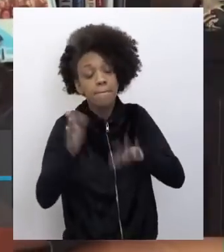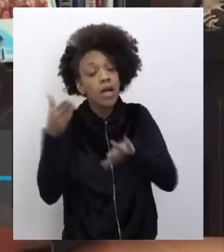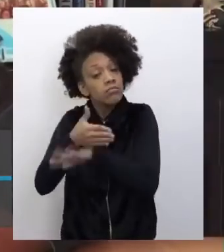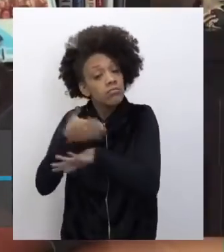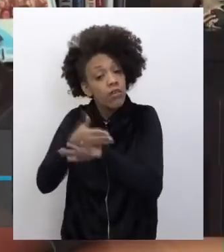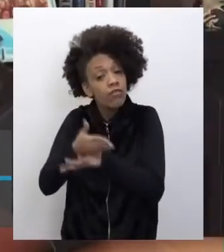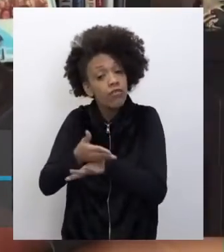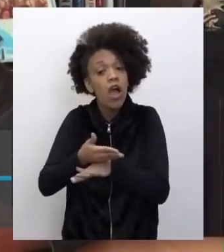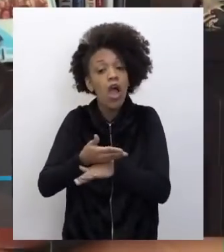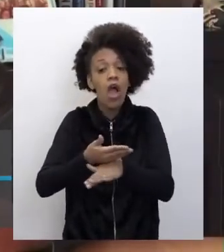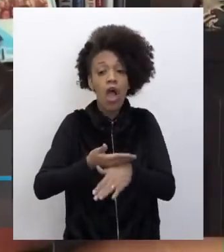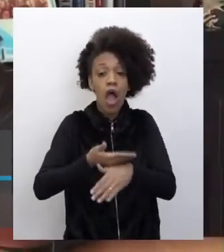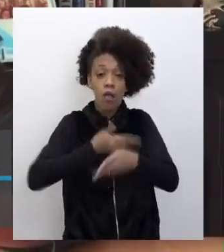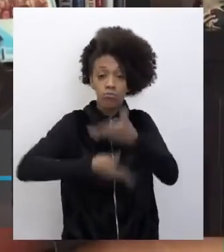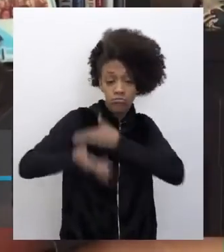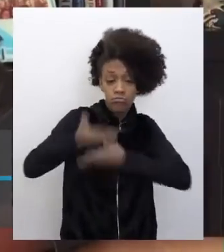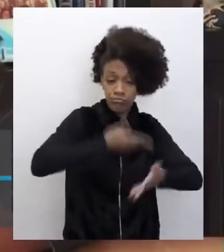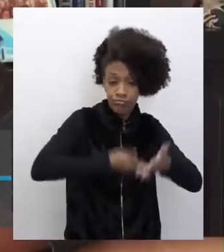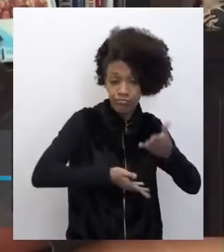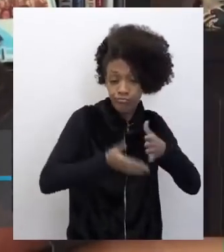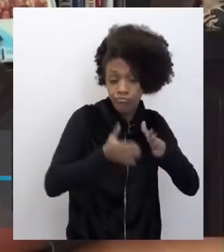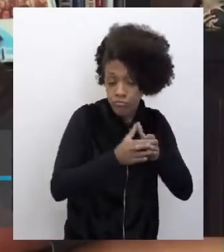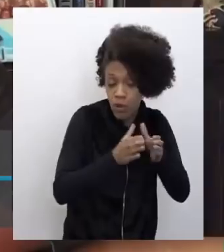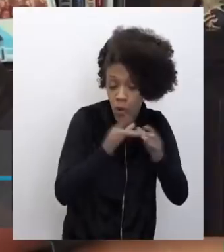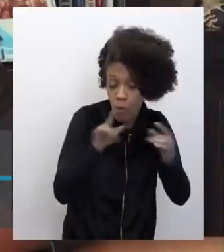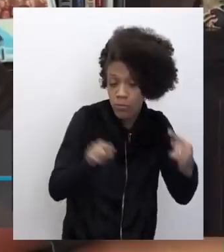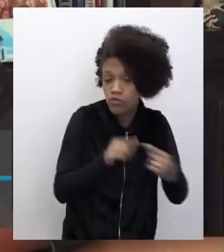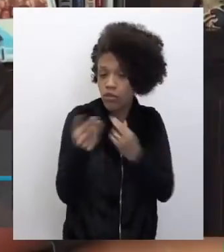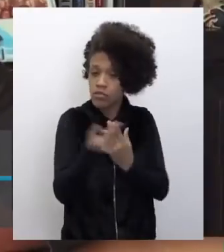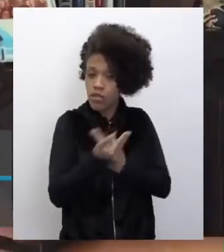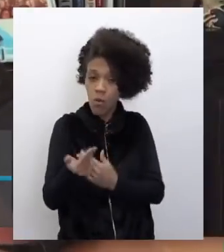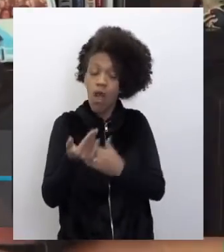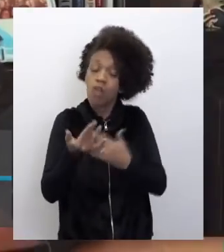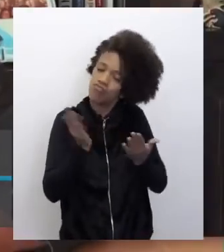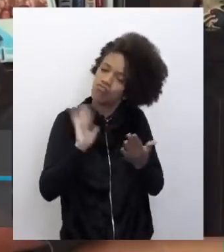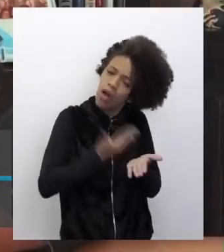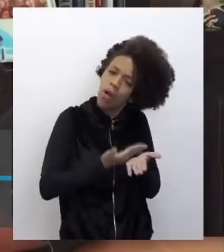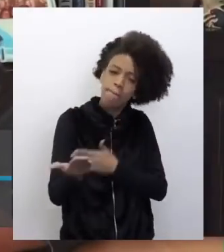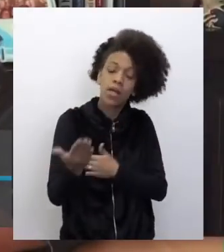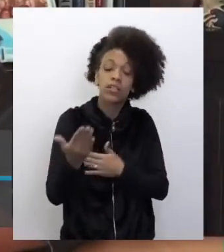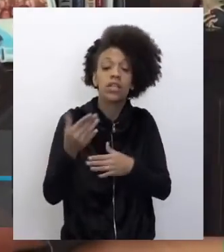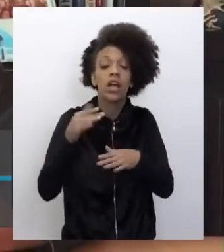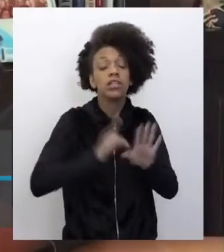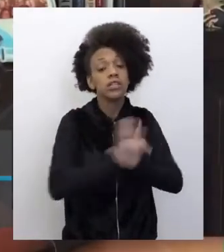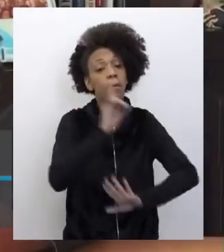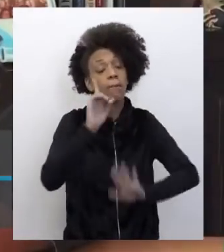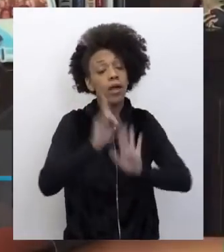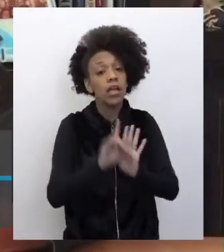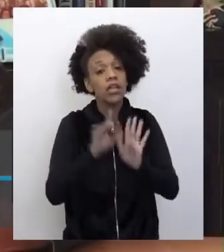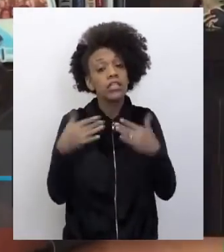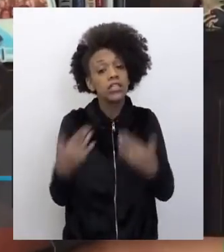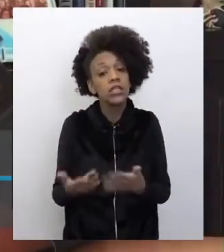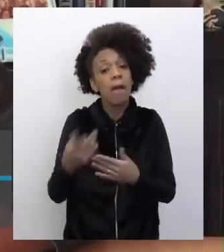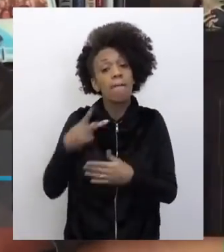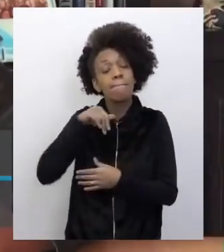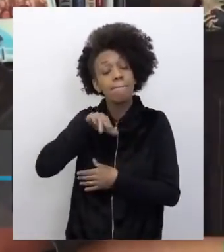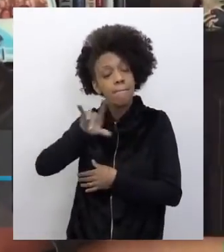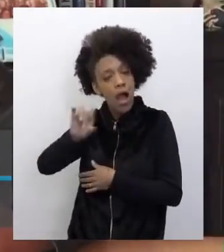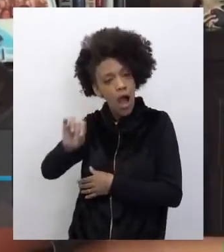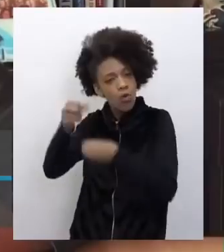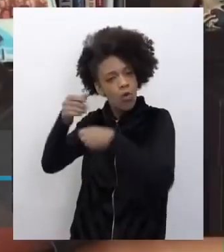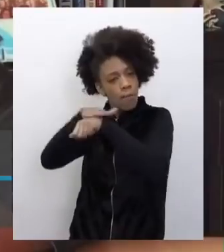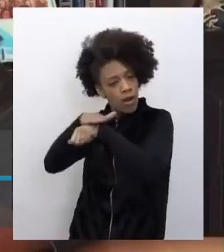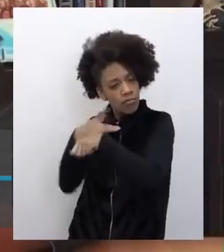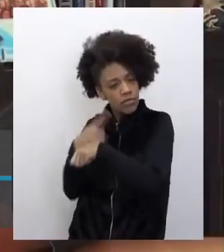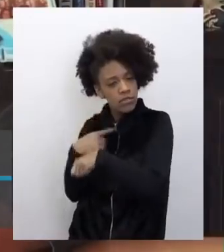realizados por ela já é meio caminho andado para exercitarem seu protagonismo. E sobre isso nós chamamos o Paulo para conversar com a gente.